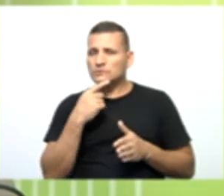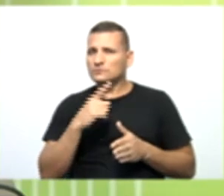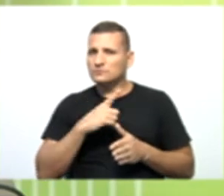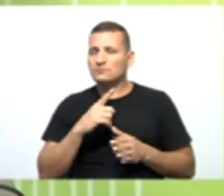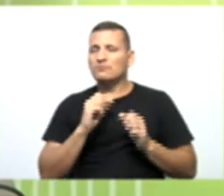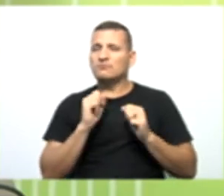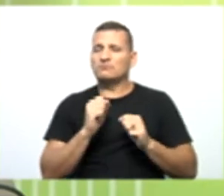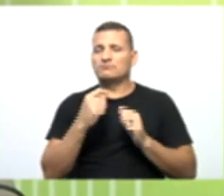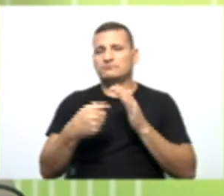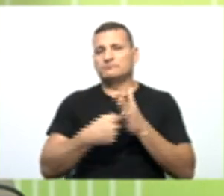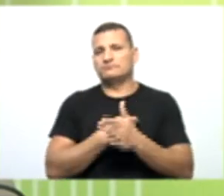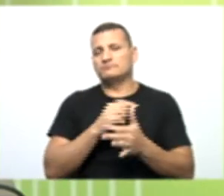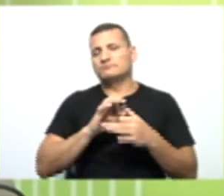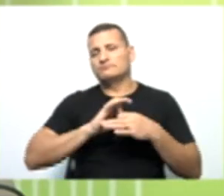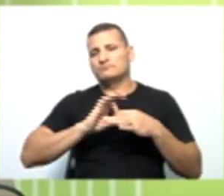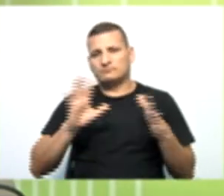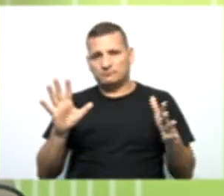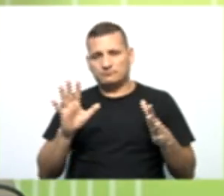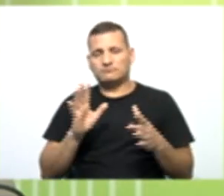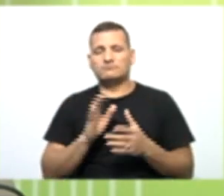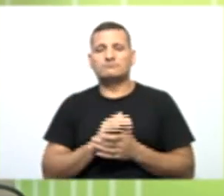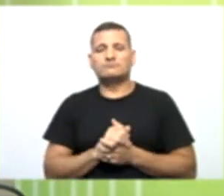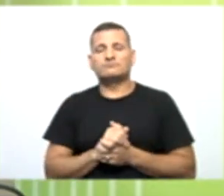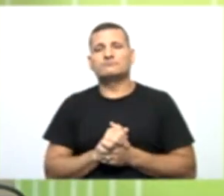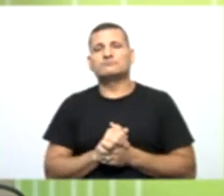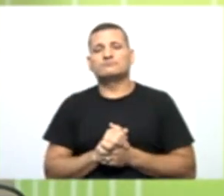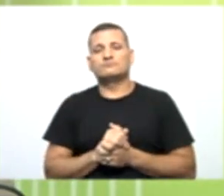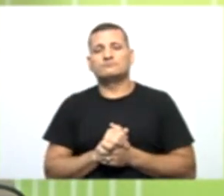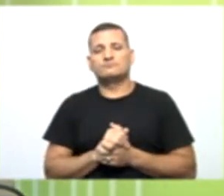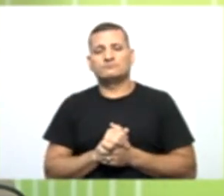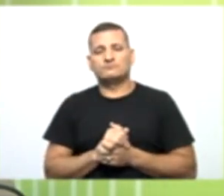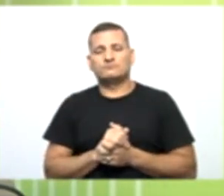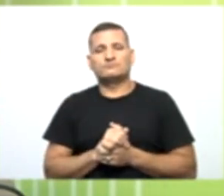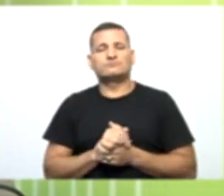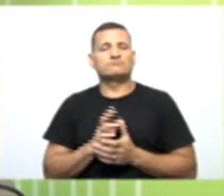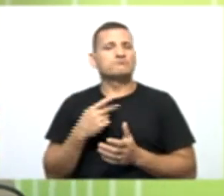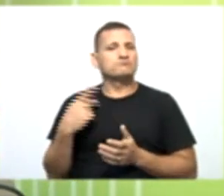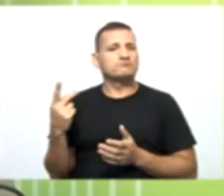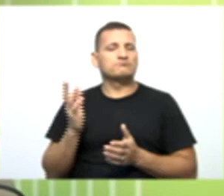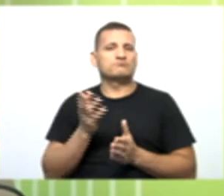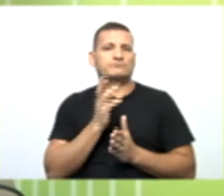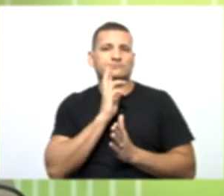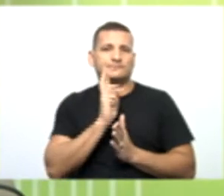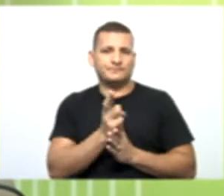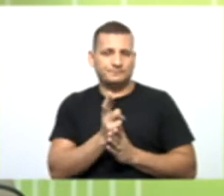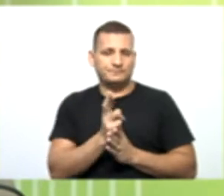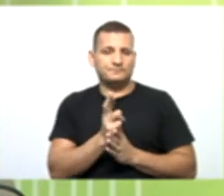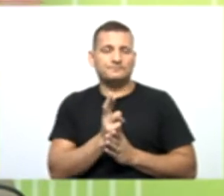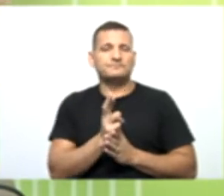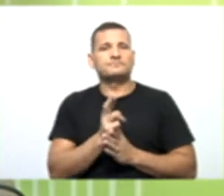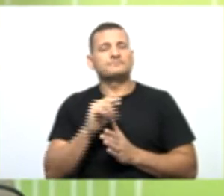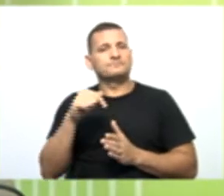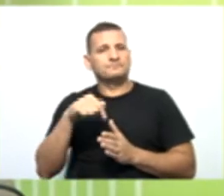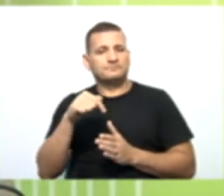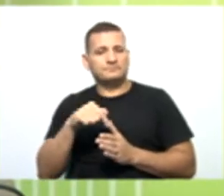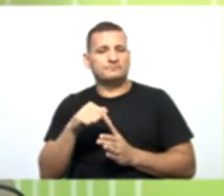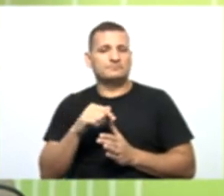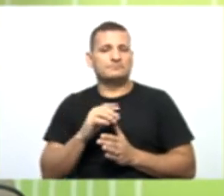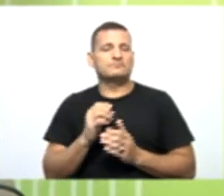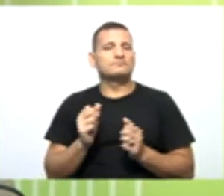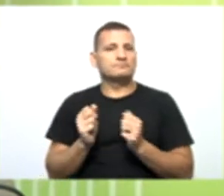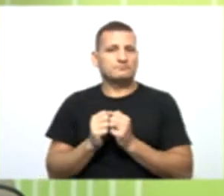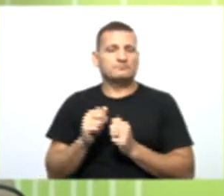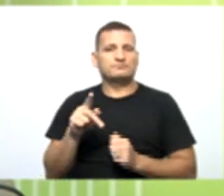bem explicado, que aí vocês podem nos perguntar e a gente já faz essa resposta mesmo por aqui, junto com o